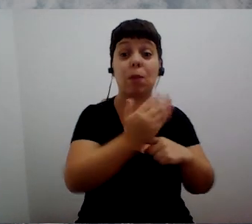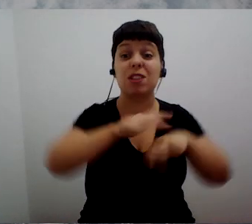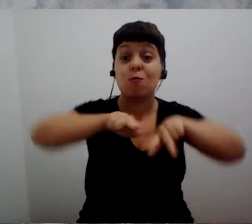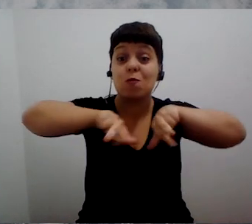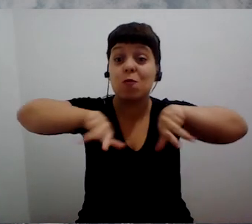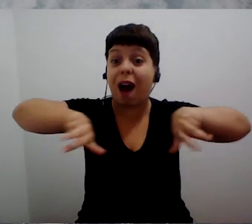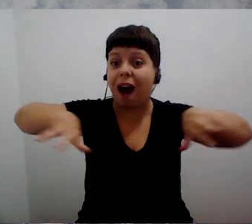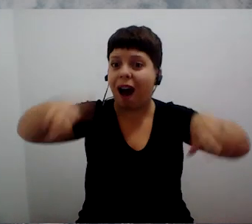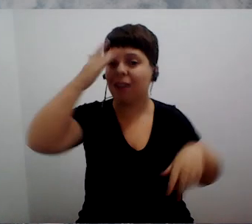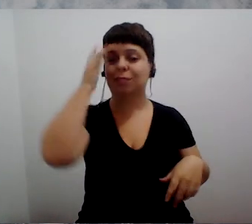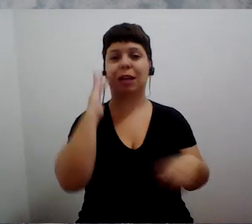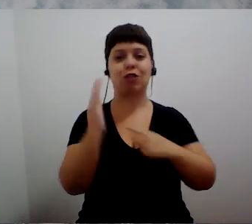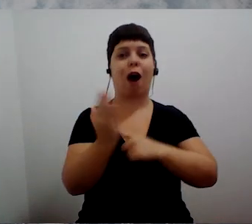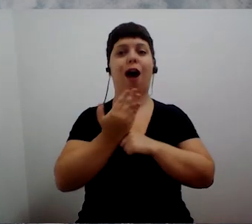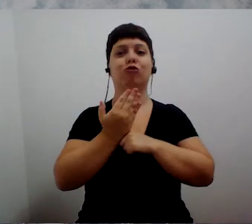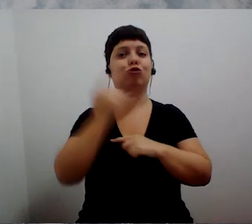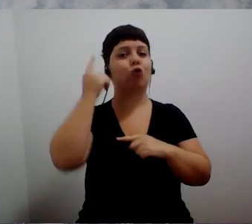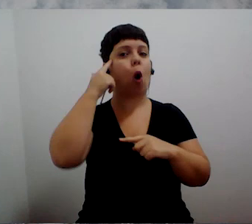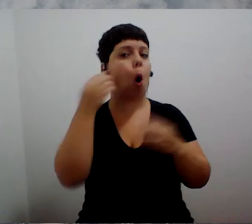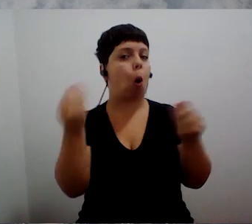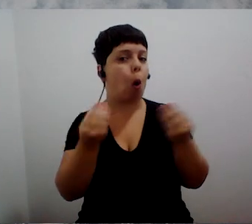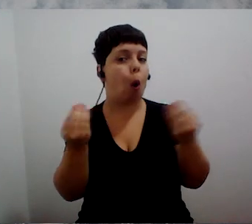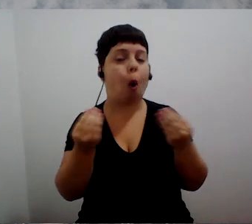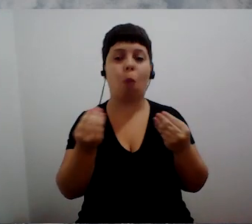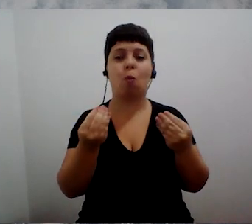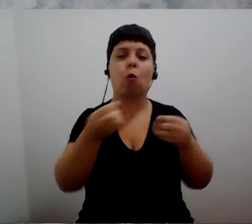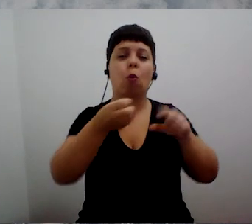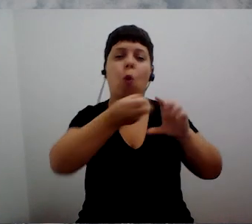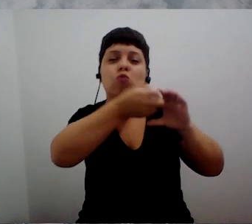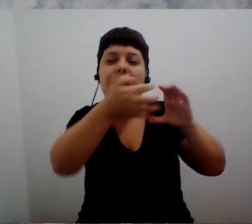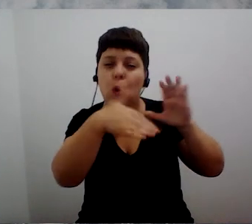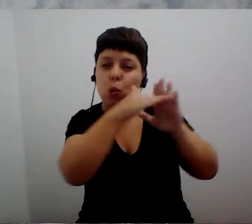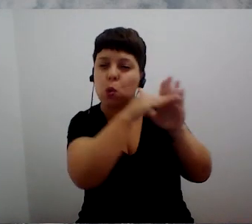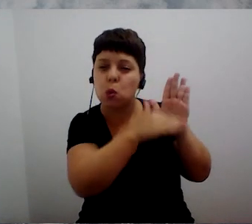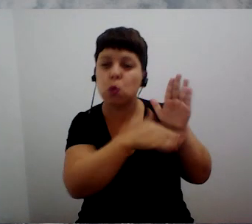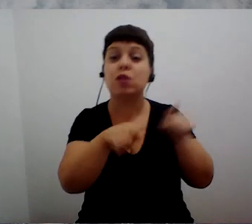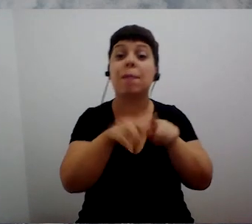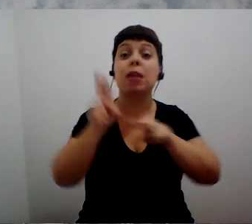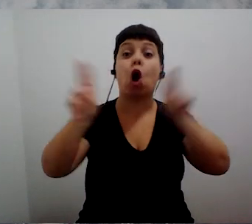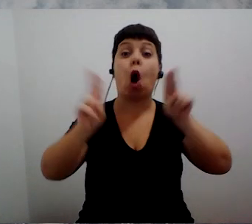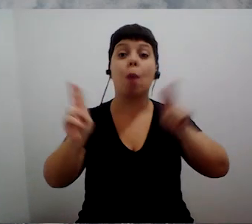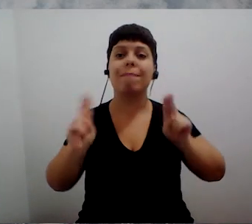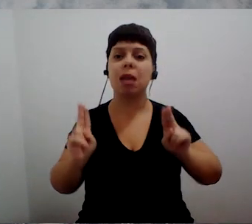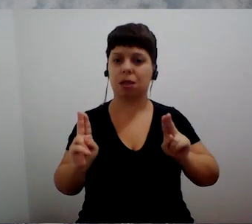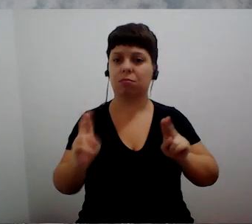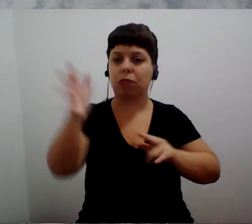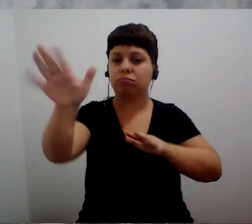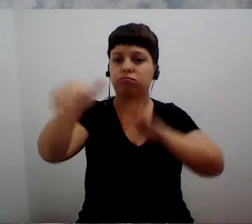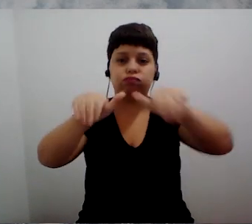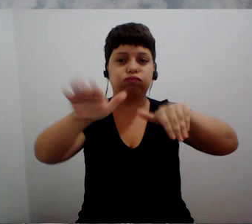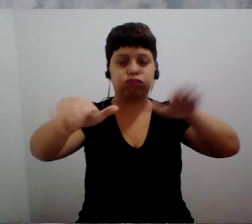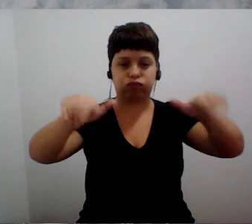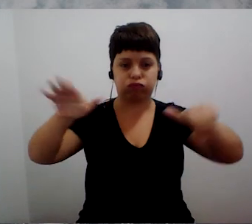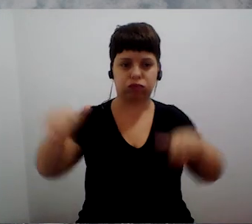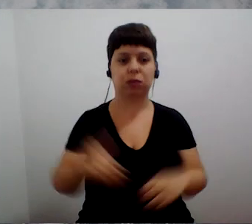trabalharam conosco para pensar o conteúdo, sugerir nomes de convidados para cada um dos episódios e viabilizar o evento. Os